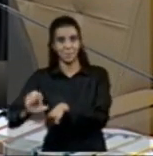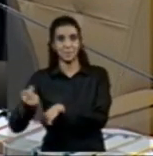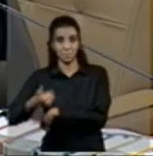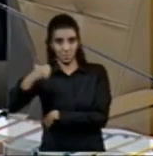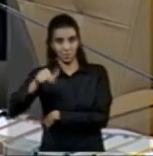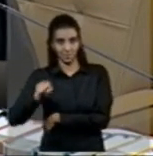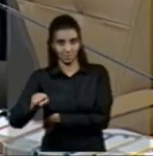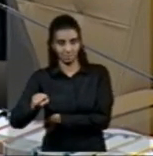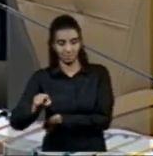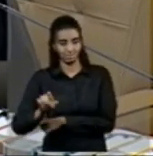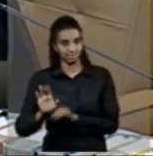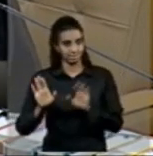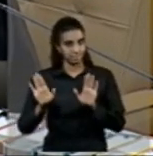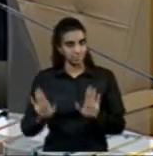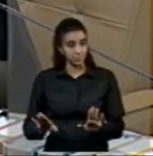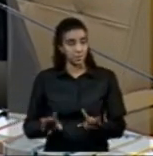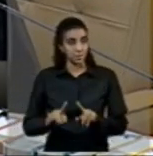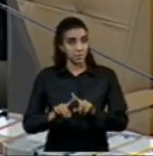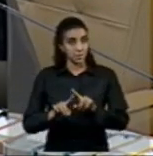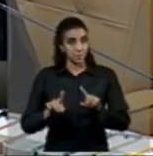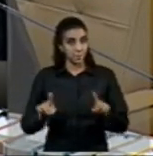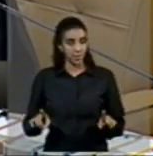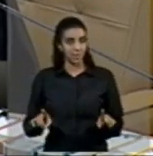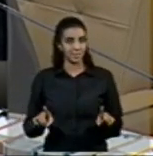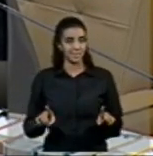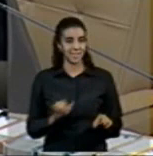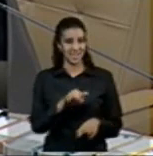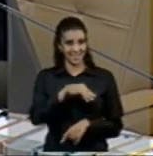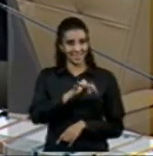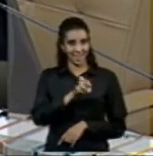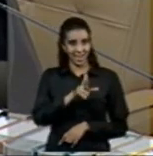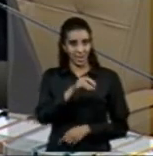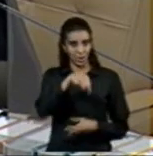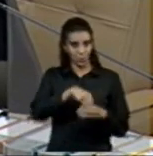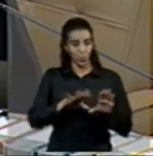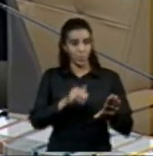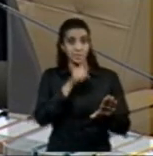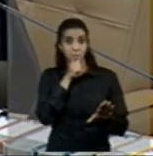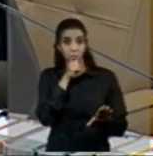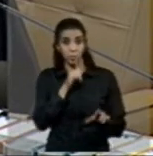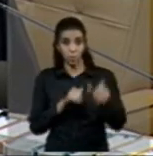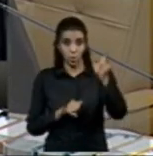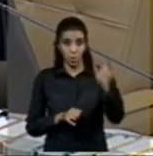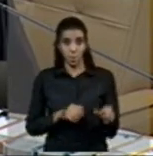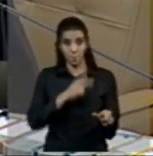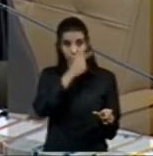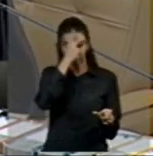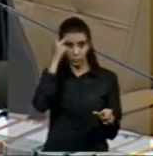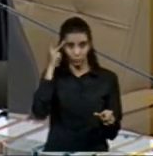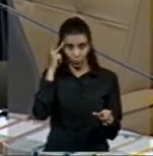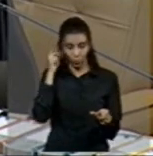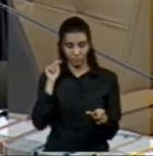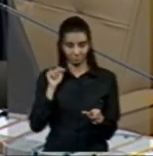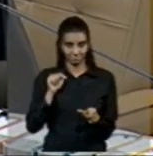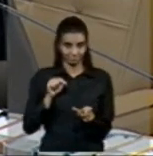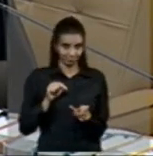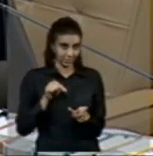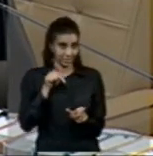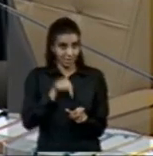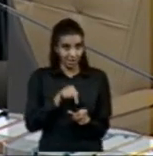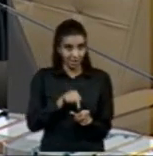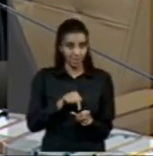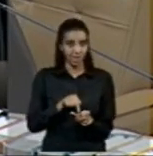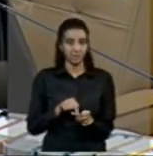sentido interno, expressa a situação em que alguém se coloca entre o empregado e